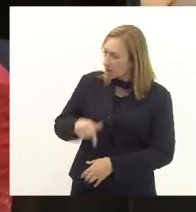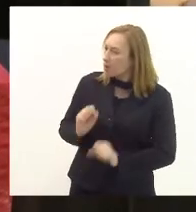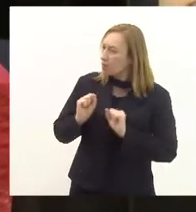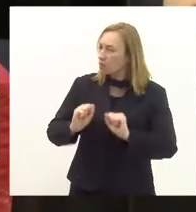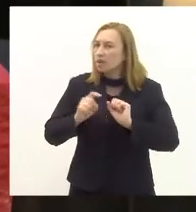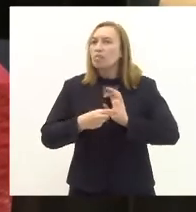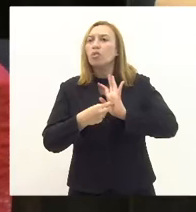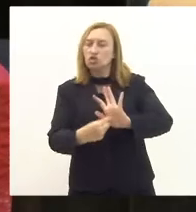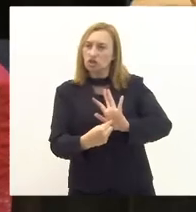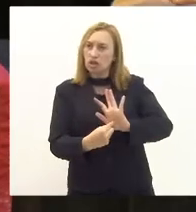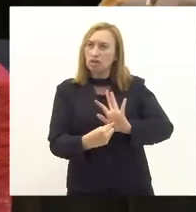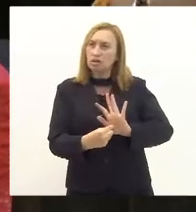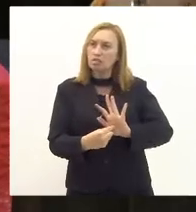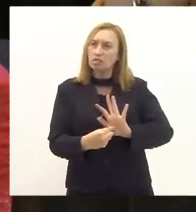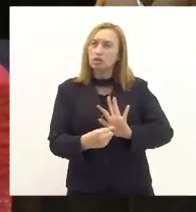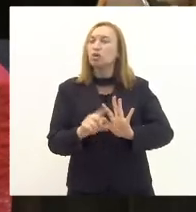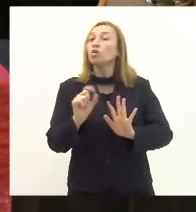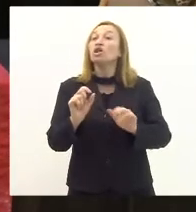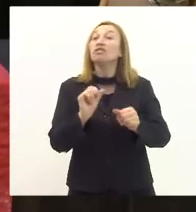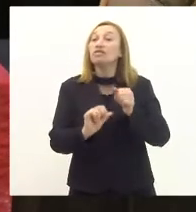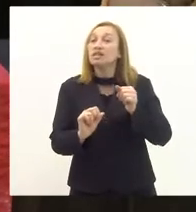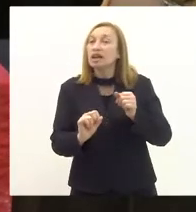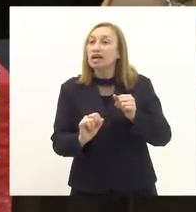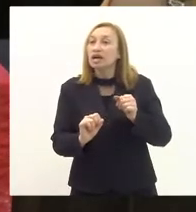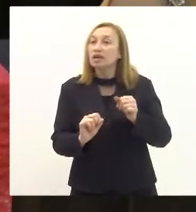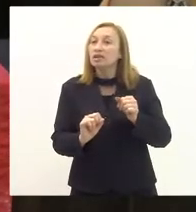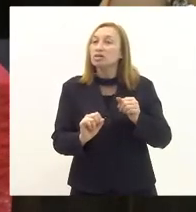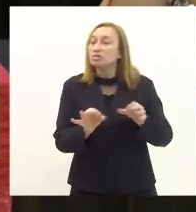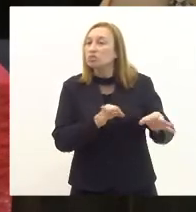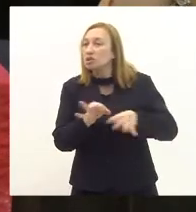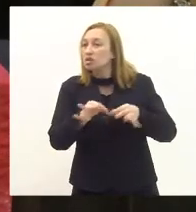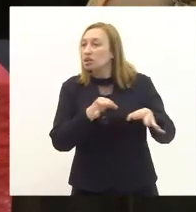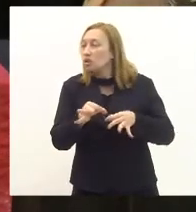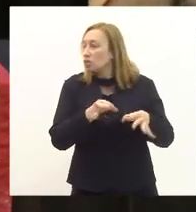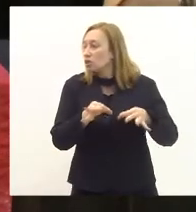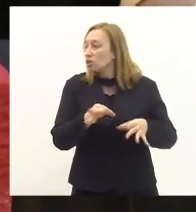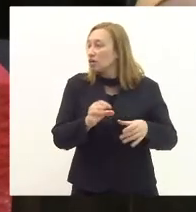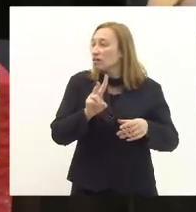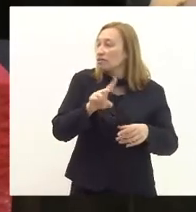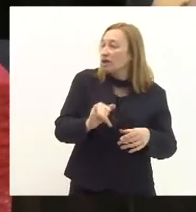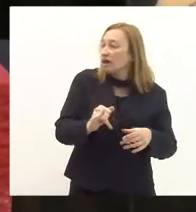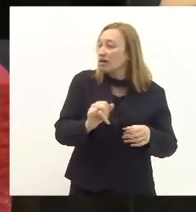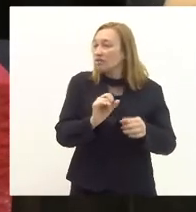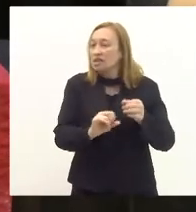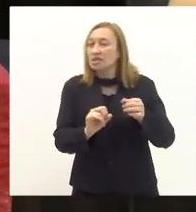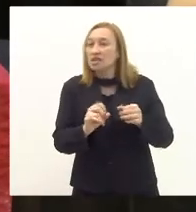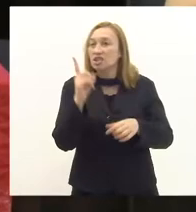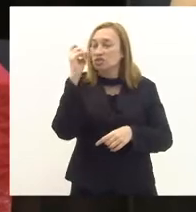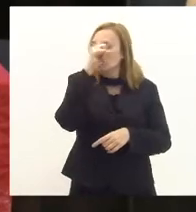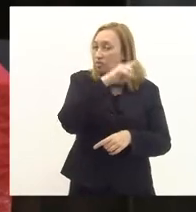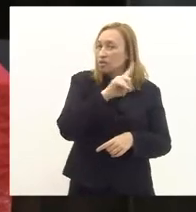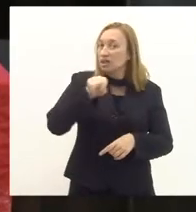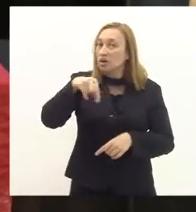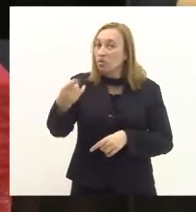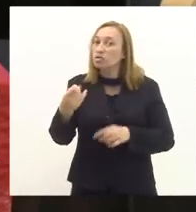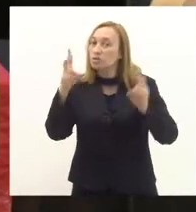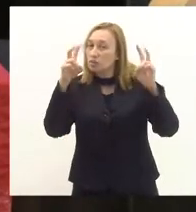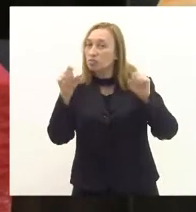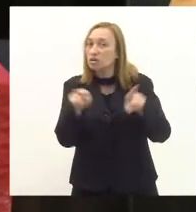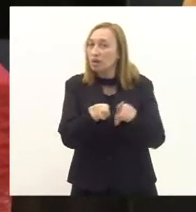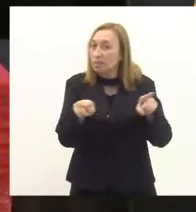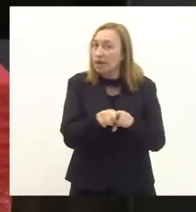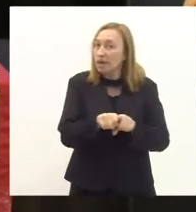mostrar o que fizeram, os seus planos, o que pretendem fazer, quais são as dificuldades, porque isso também é uma outra coisa,